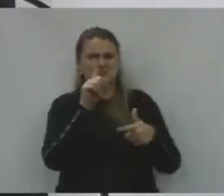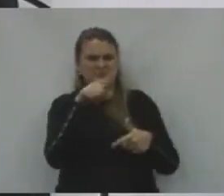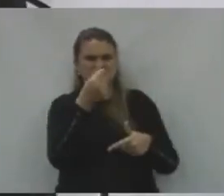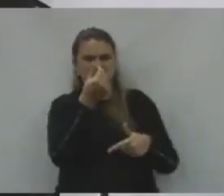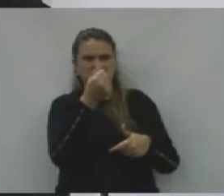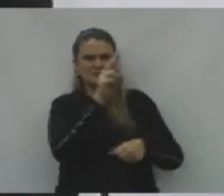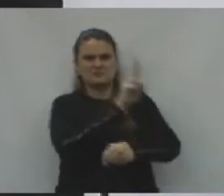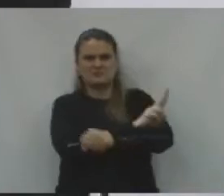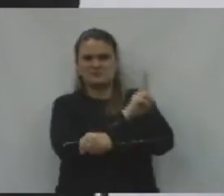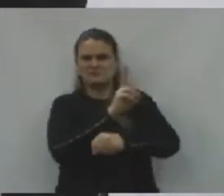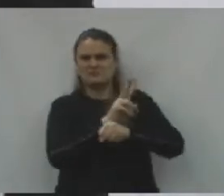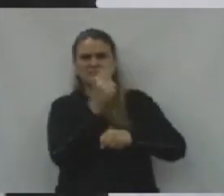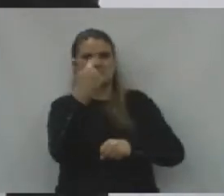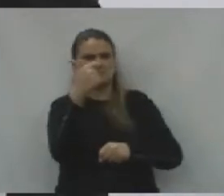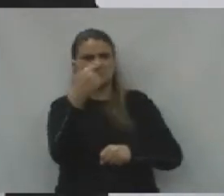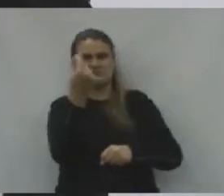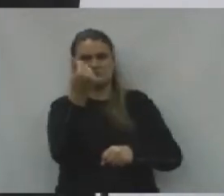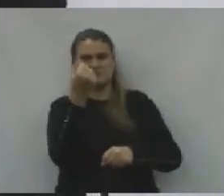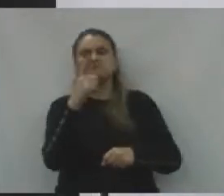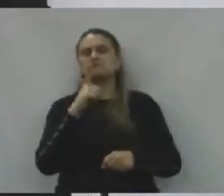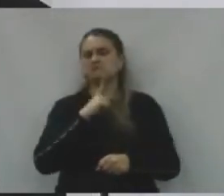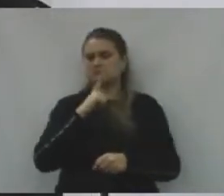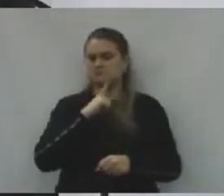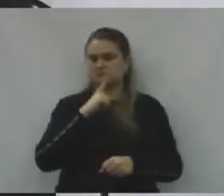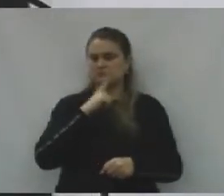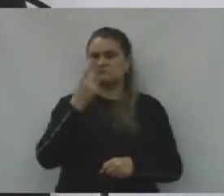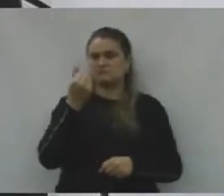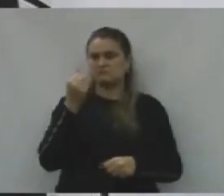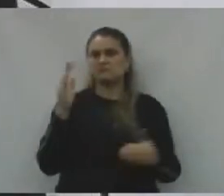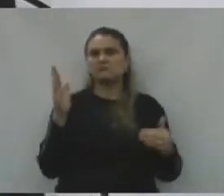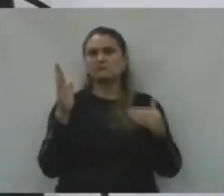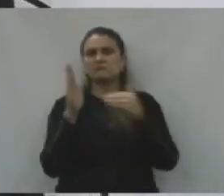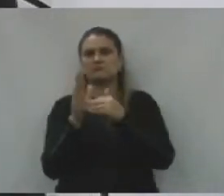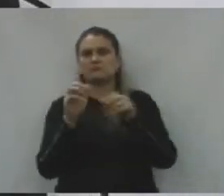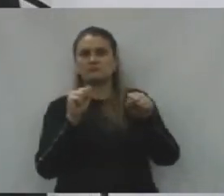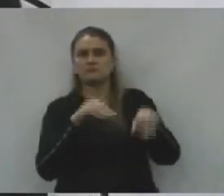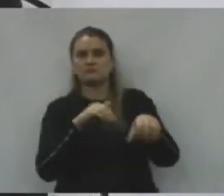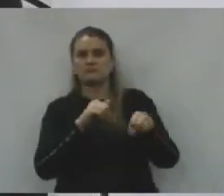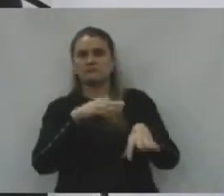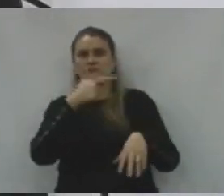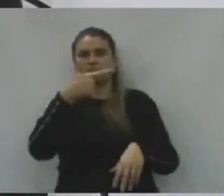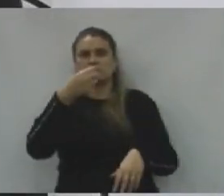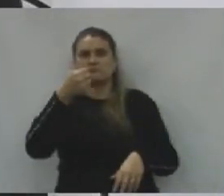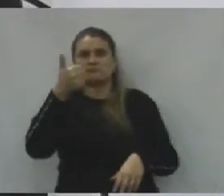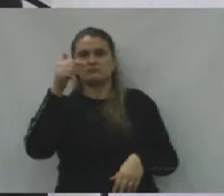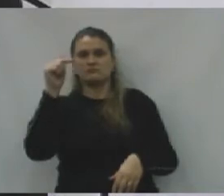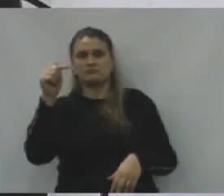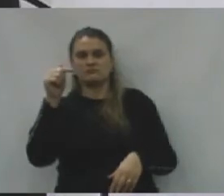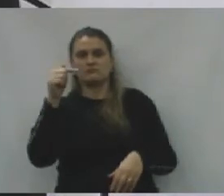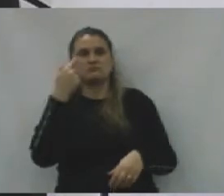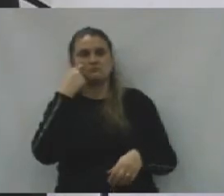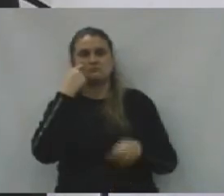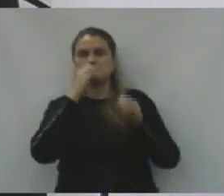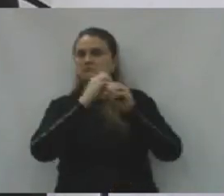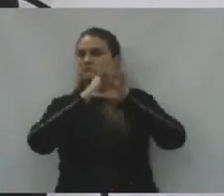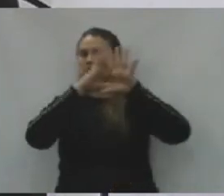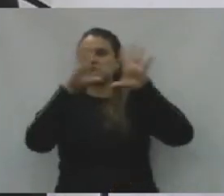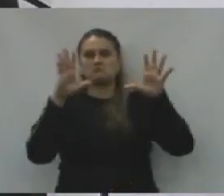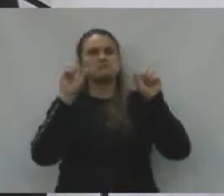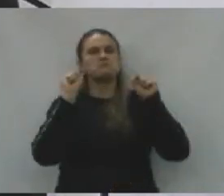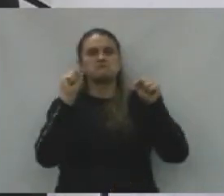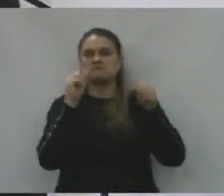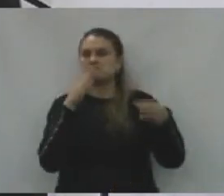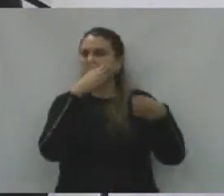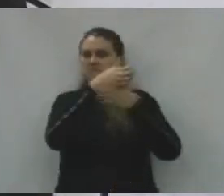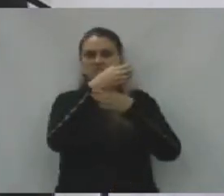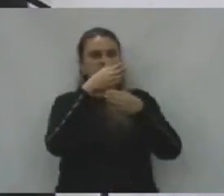dinheiro, a Uniuv não tem dinheiro. Gente, está aqui, é até setembro de 2017. É só acessar o portal de transparência, é só acessar